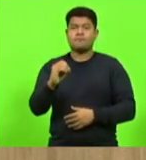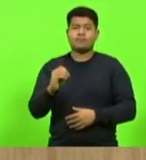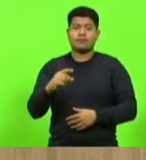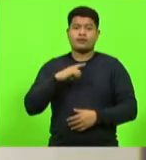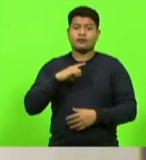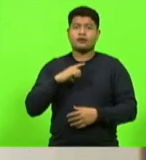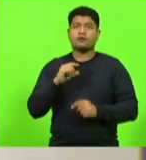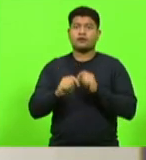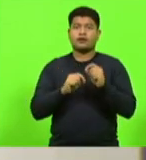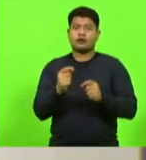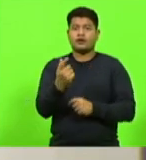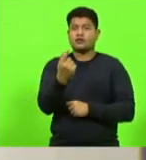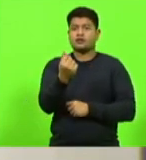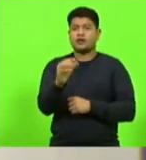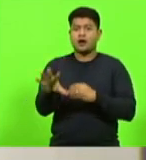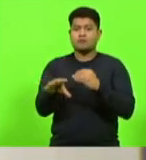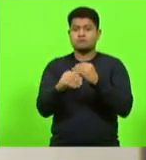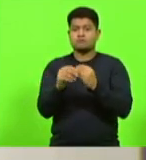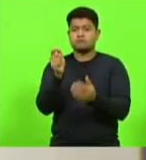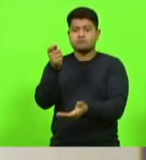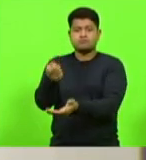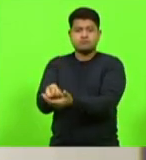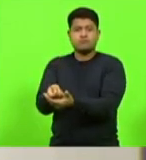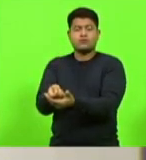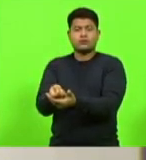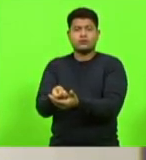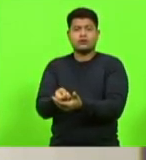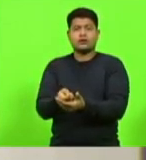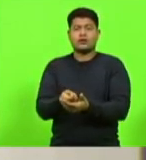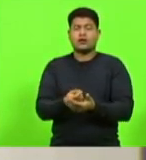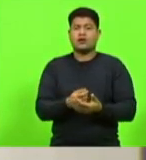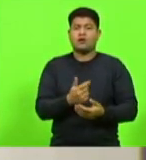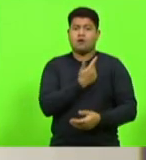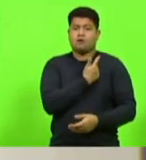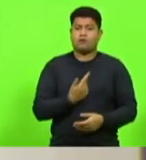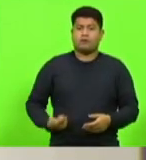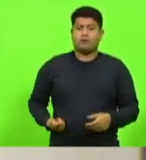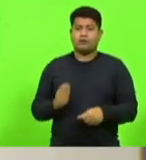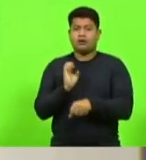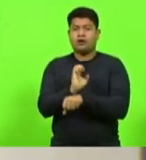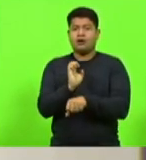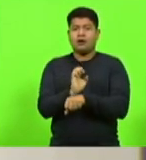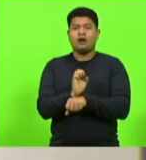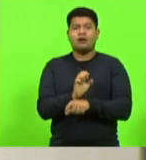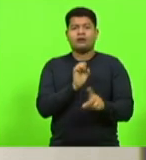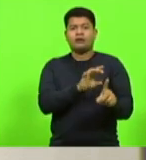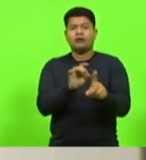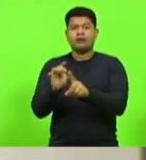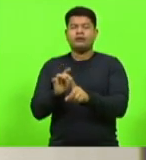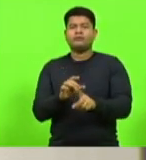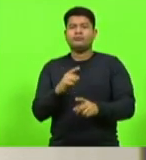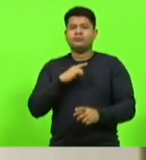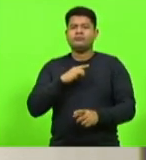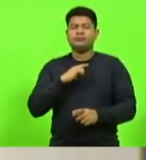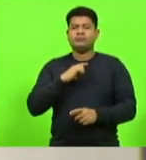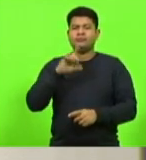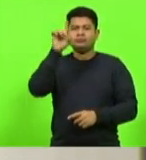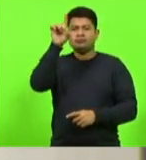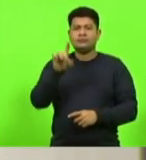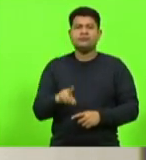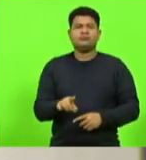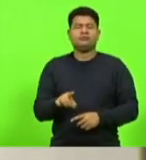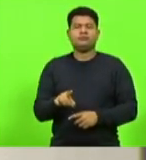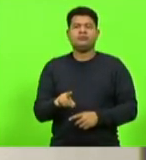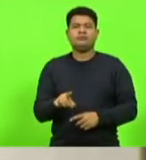emendas impositivas do governo do Estado, que cada um dos deputados possui um valor, e que tem